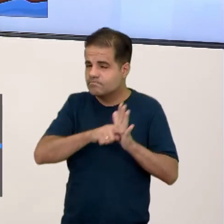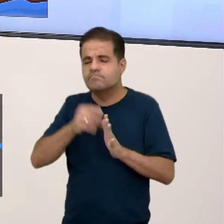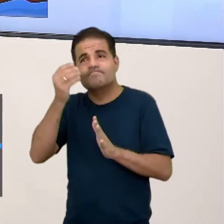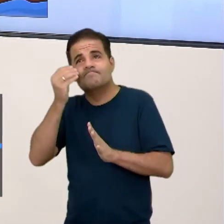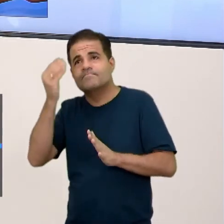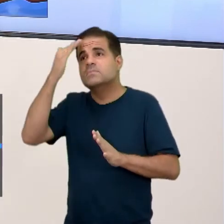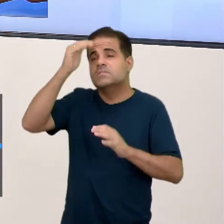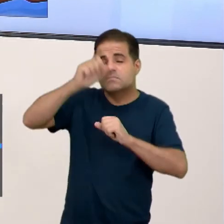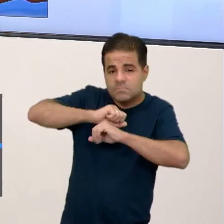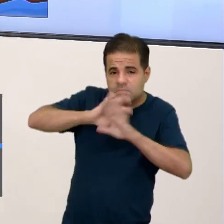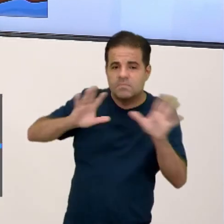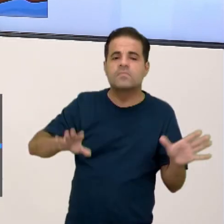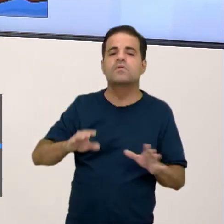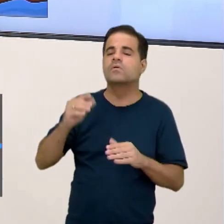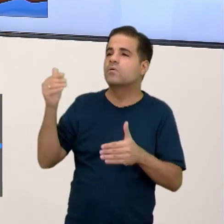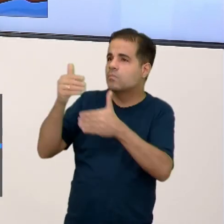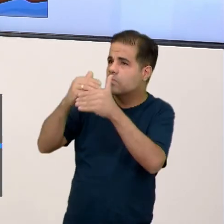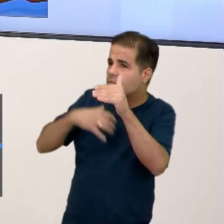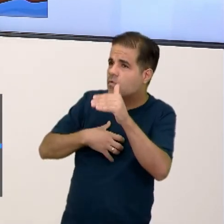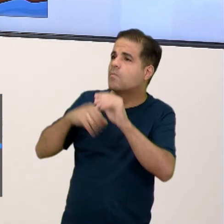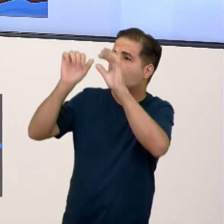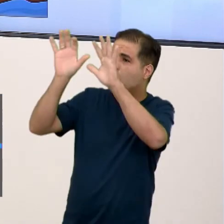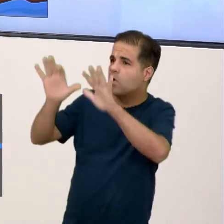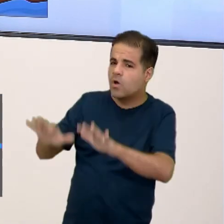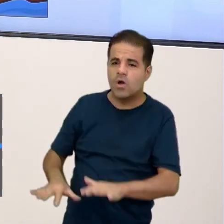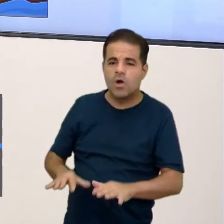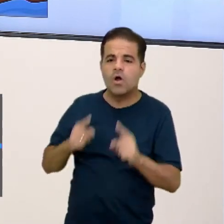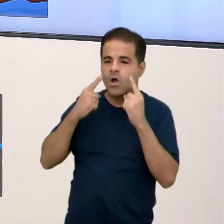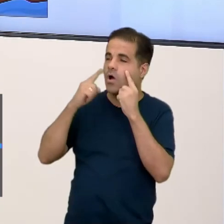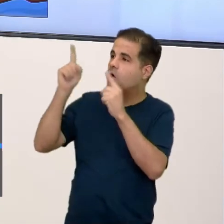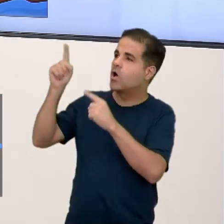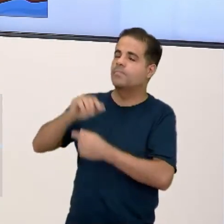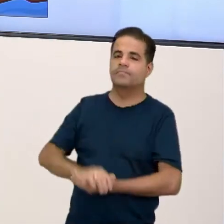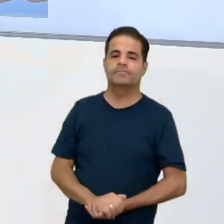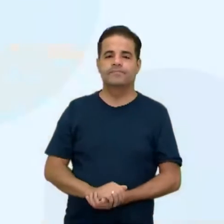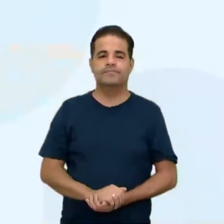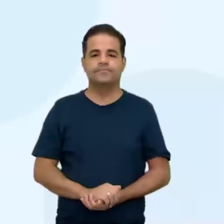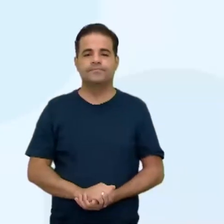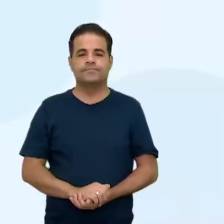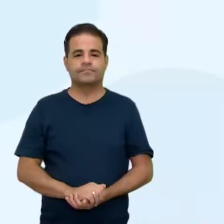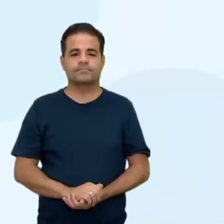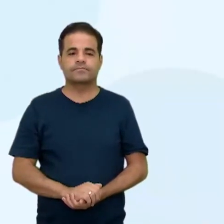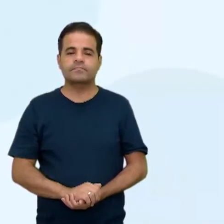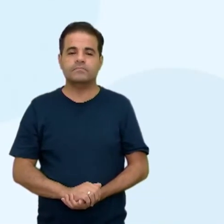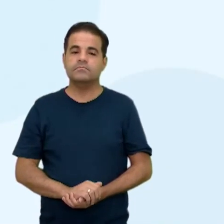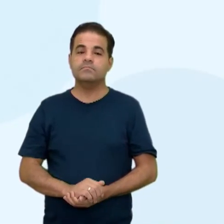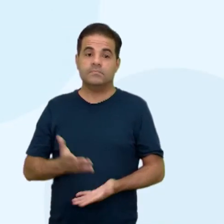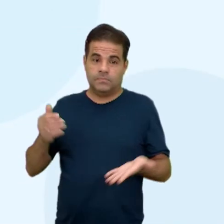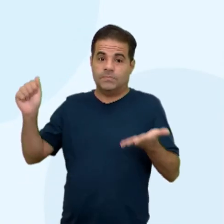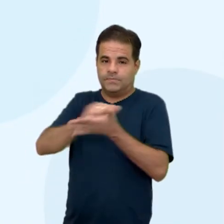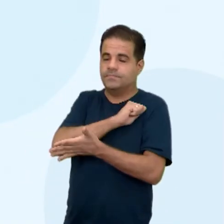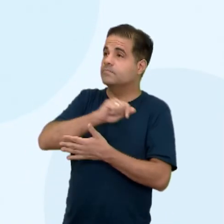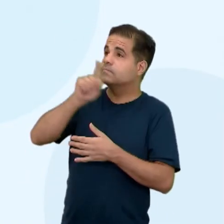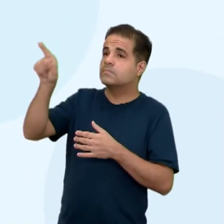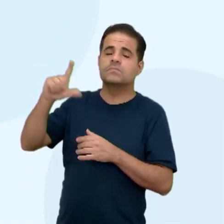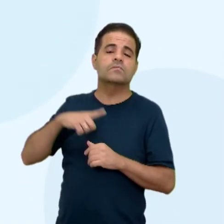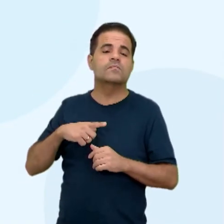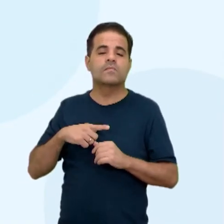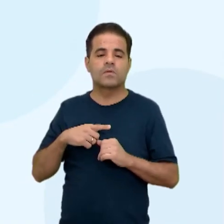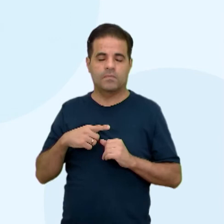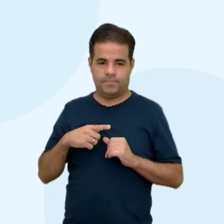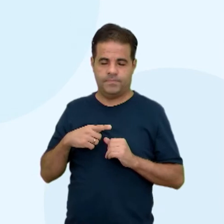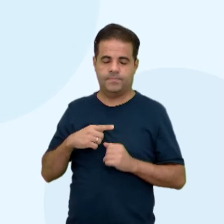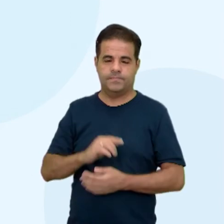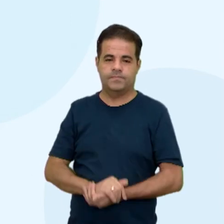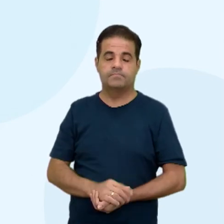melhor. Eu vou deixar aqui na telinha uma forma que eu escrevi para vocês, olha lá, ó. Deixa eu apagar aqui, que na verdade tem...